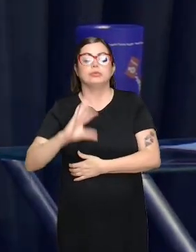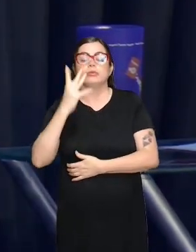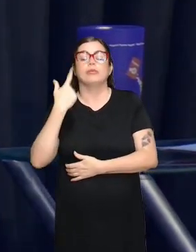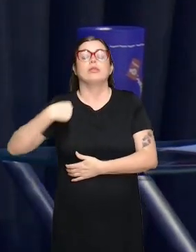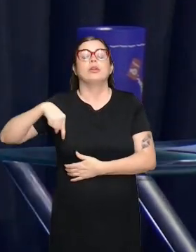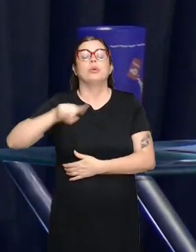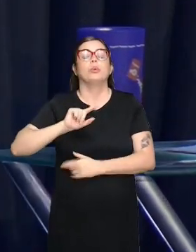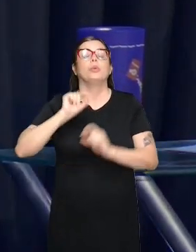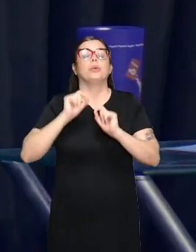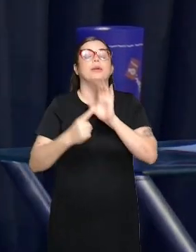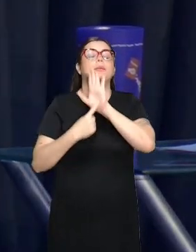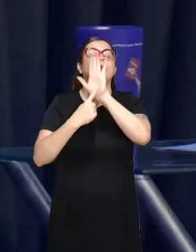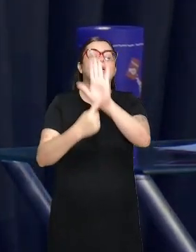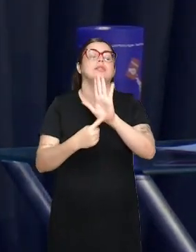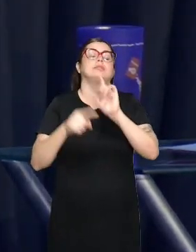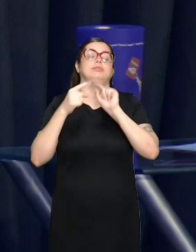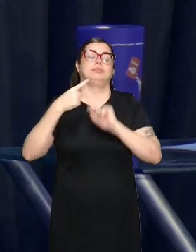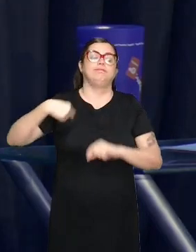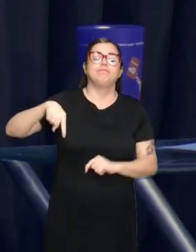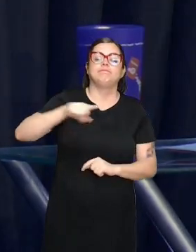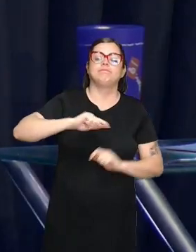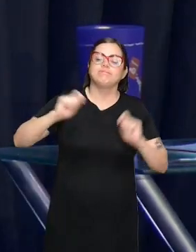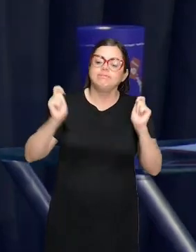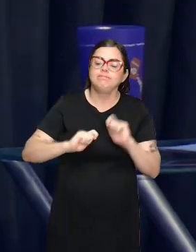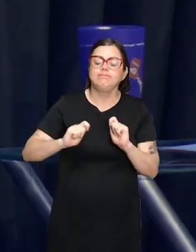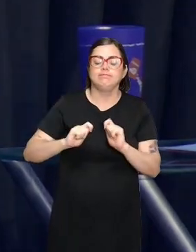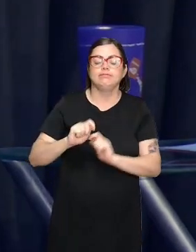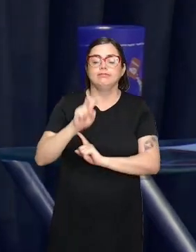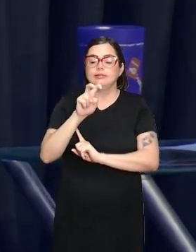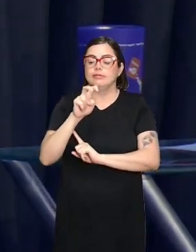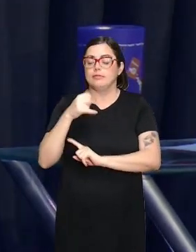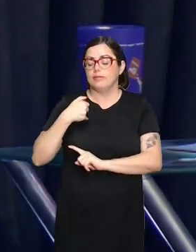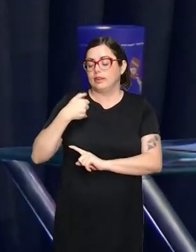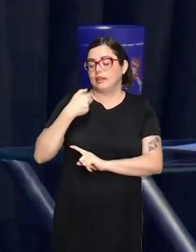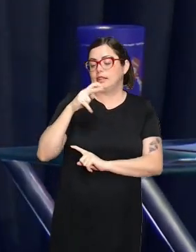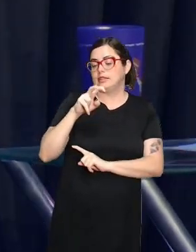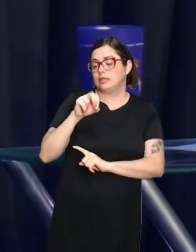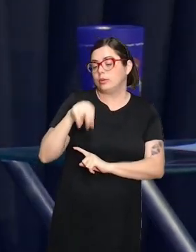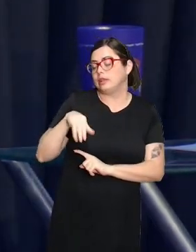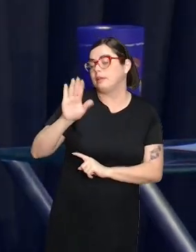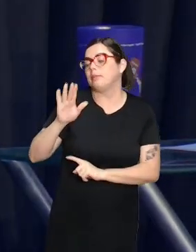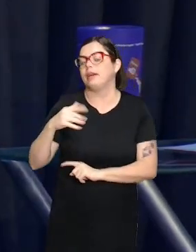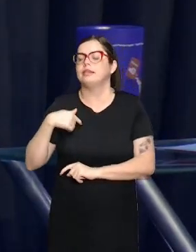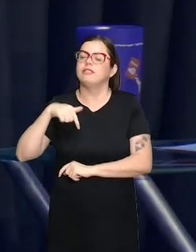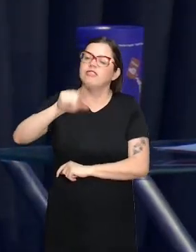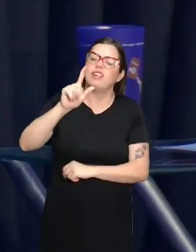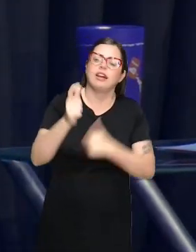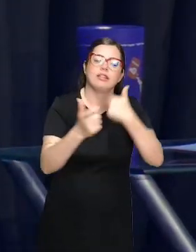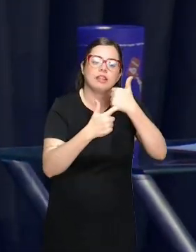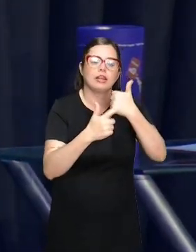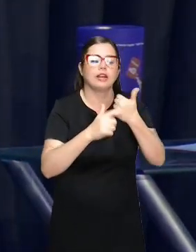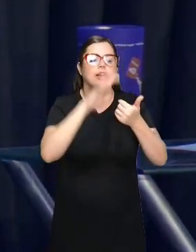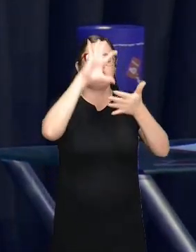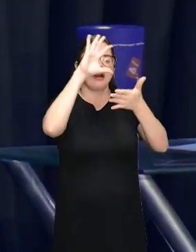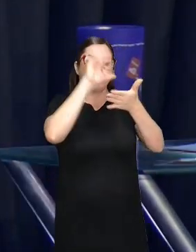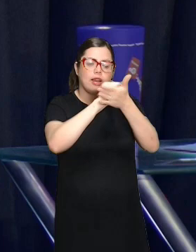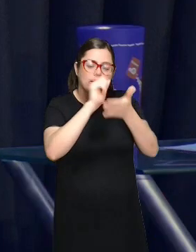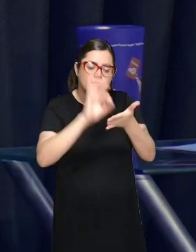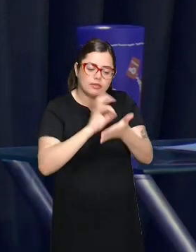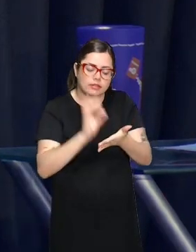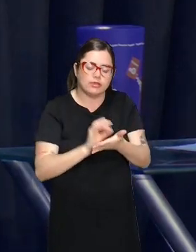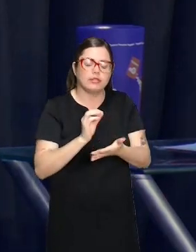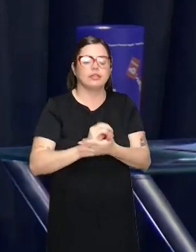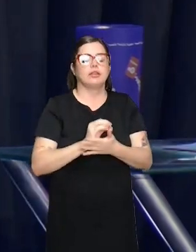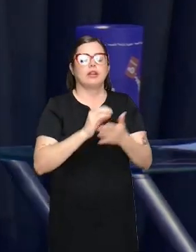colocar isso, é fazer com que um 50+ tenha lá o seu perfil no LinkedIn. Vai lá, descreve bem o seu perfil, coloca uma boa